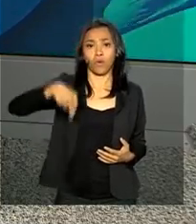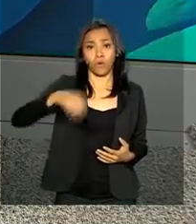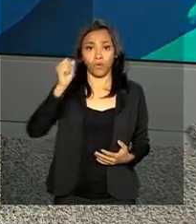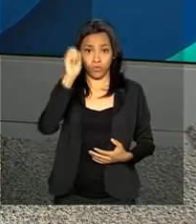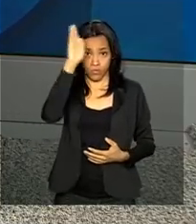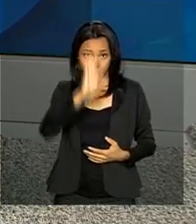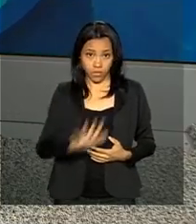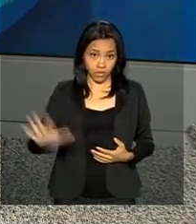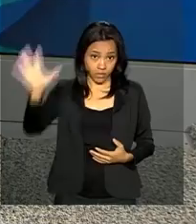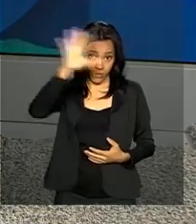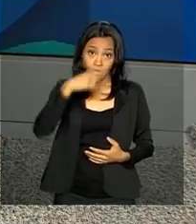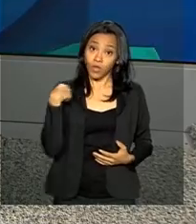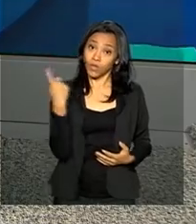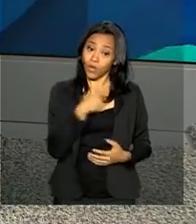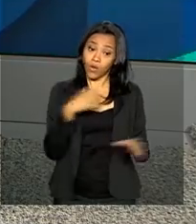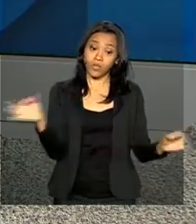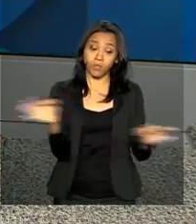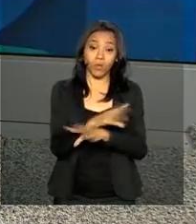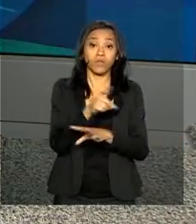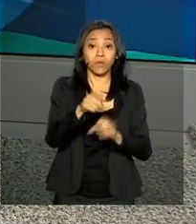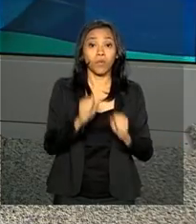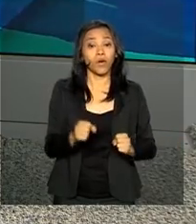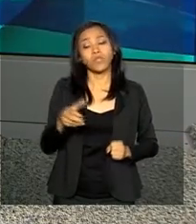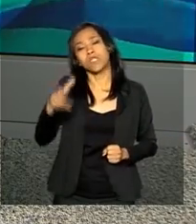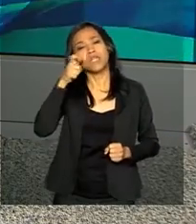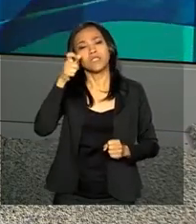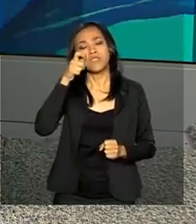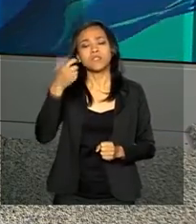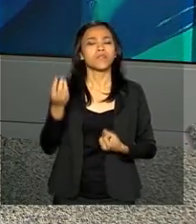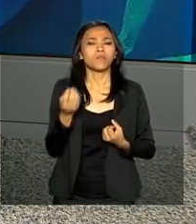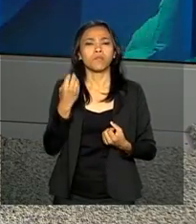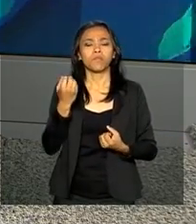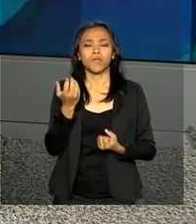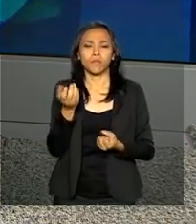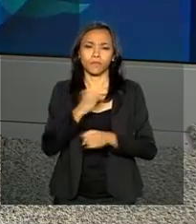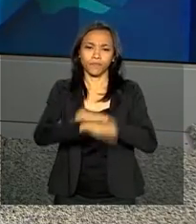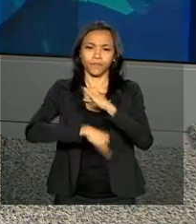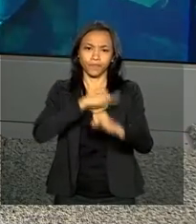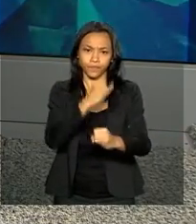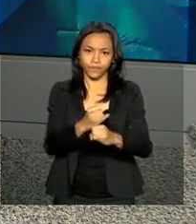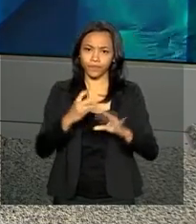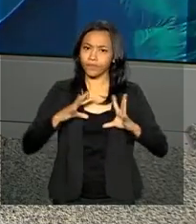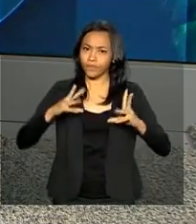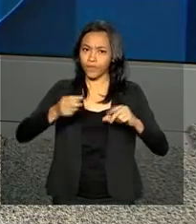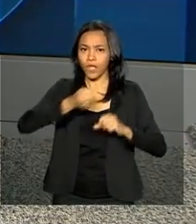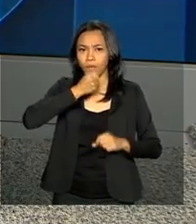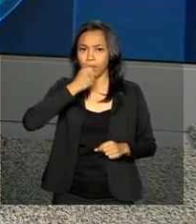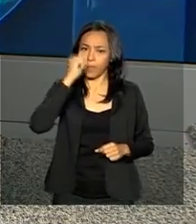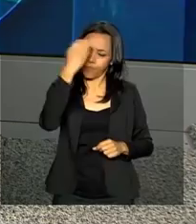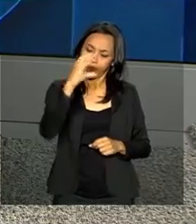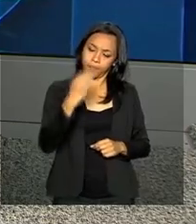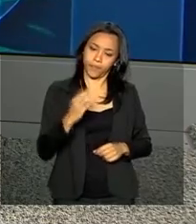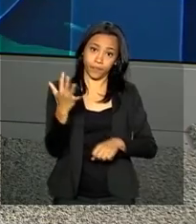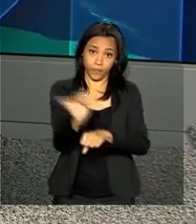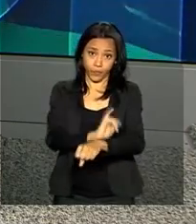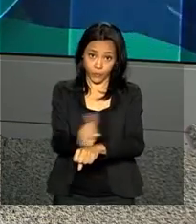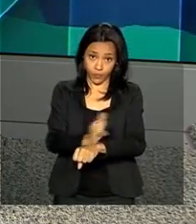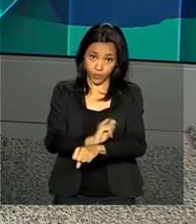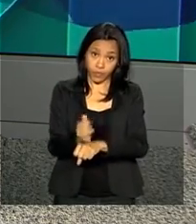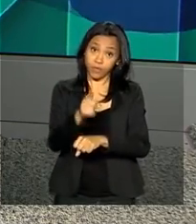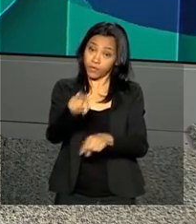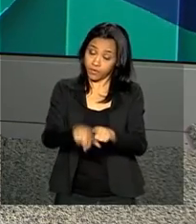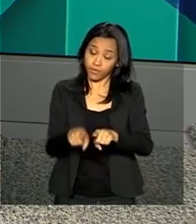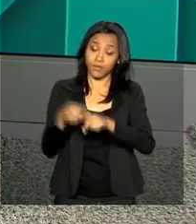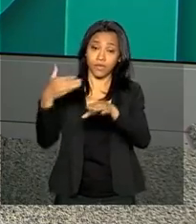nós ficamos por aqui você acompanha a nossa programação ao vivo pelo site da NBR e todas as reportagens estão em nosso canal no YouTube